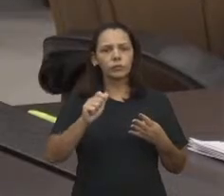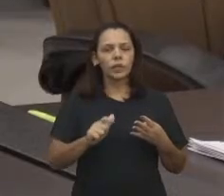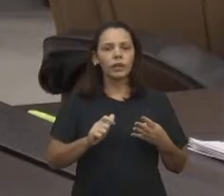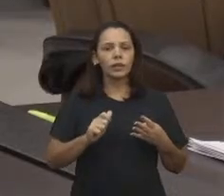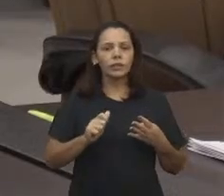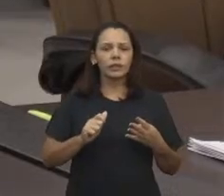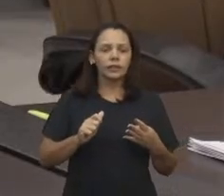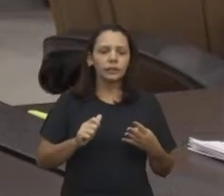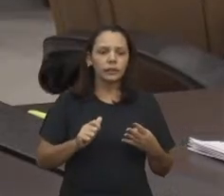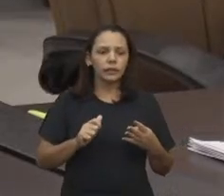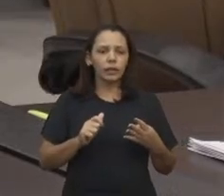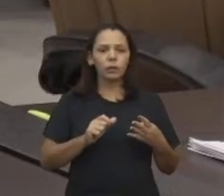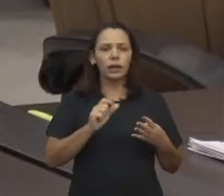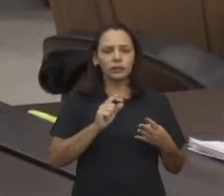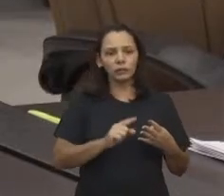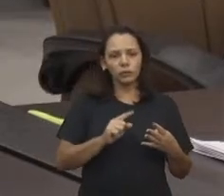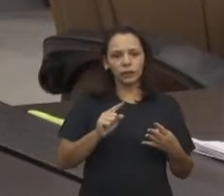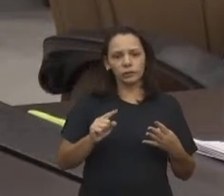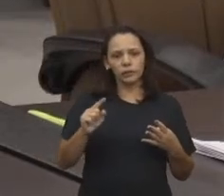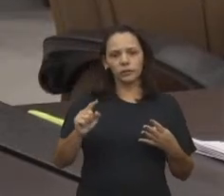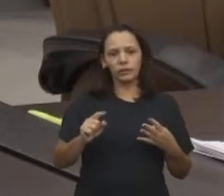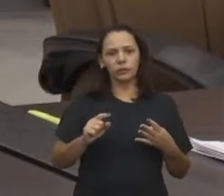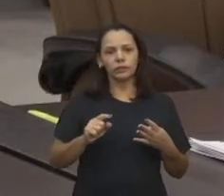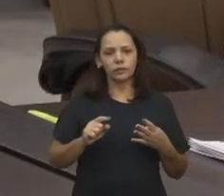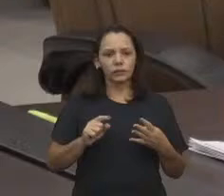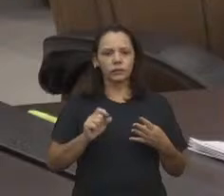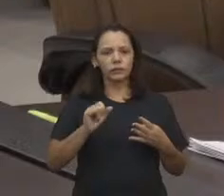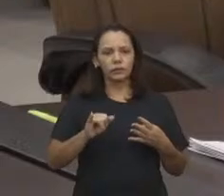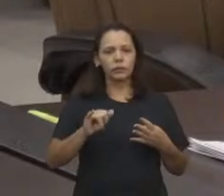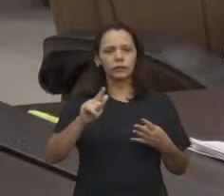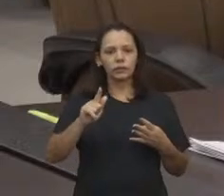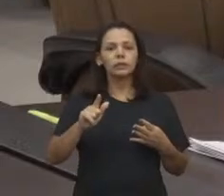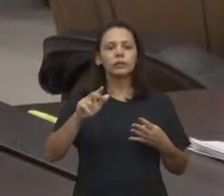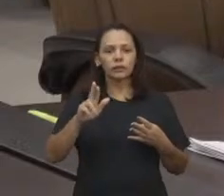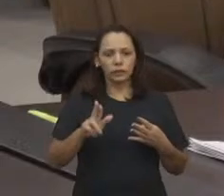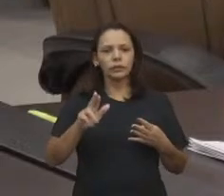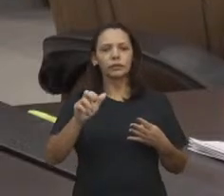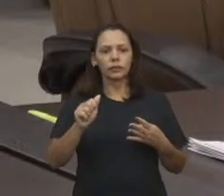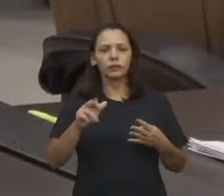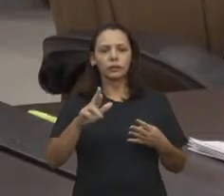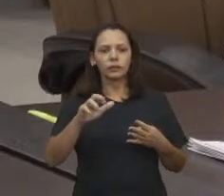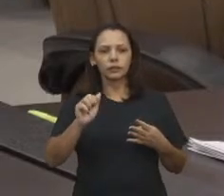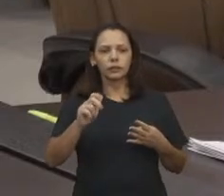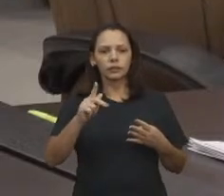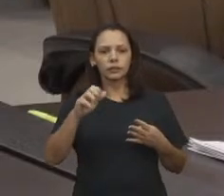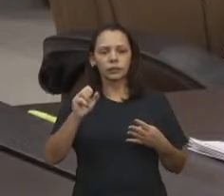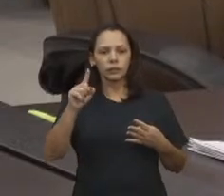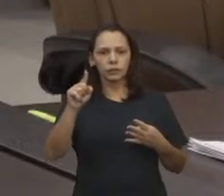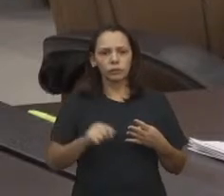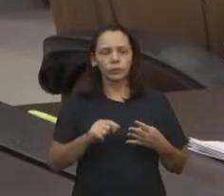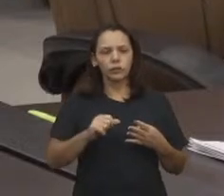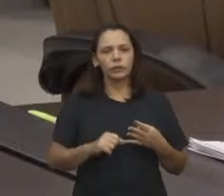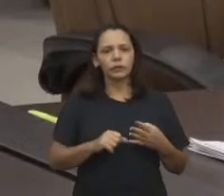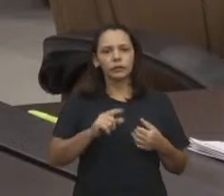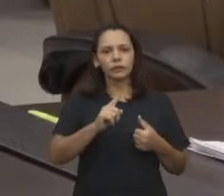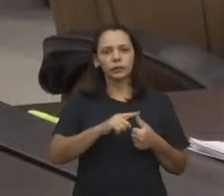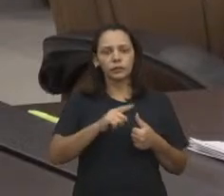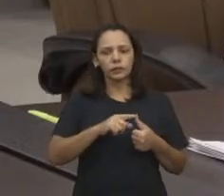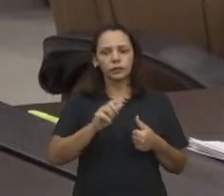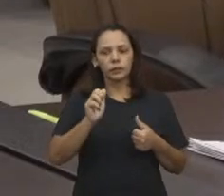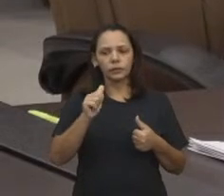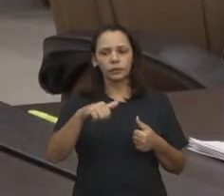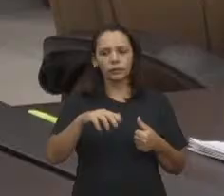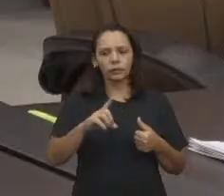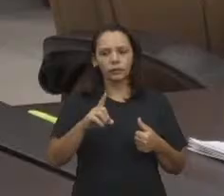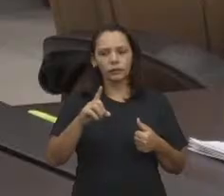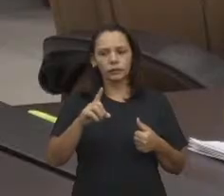Chácara Reunida Igarapés, Pagador de Andrade e Jardim Veranejal, Irajá e